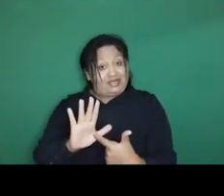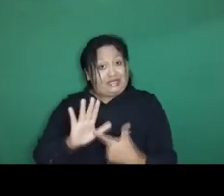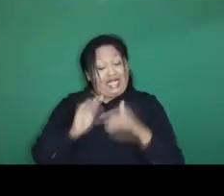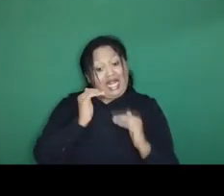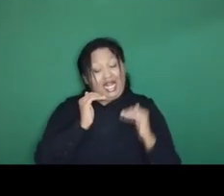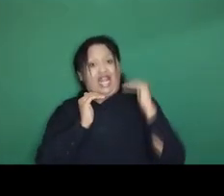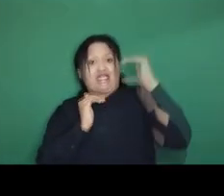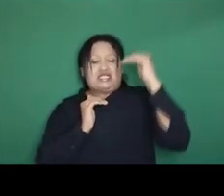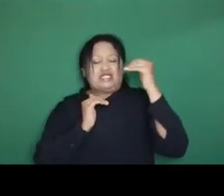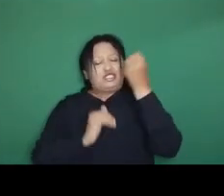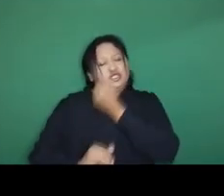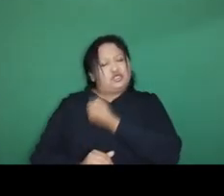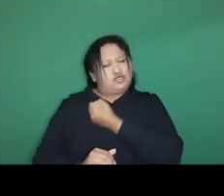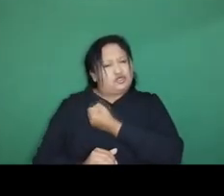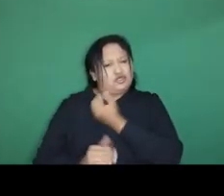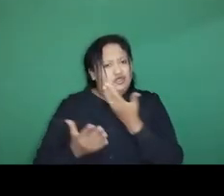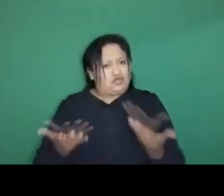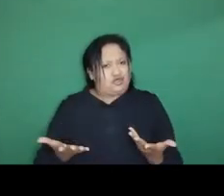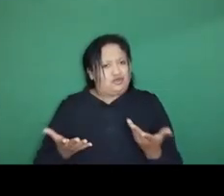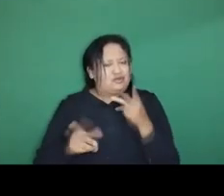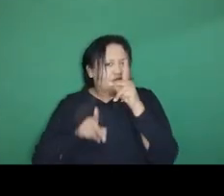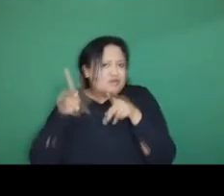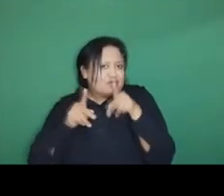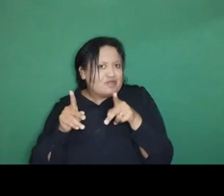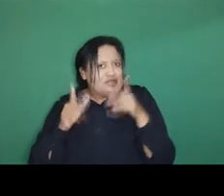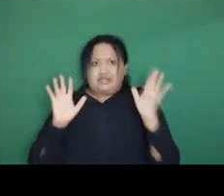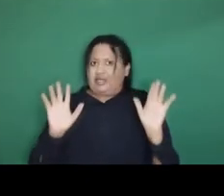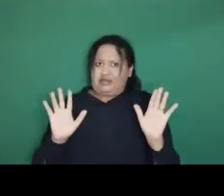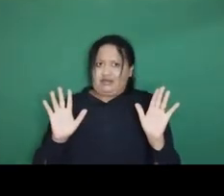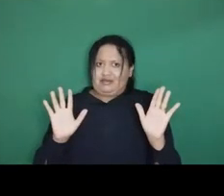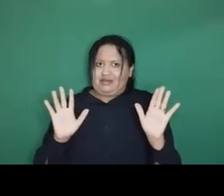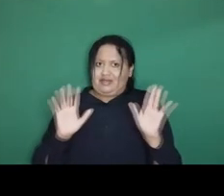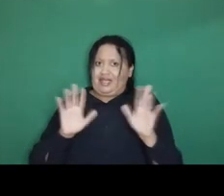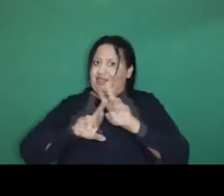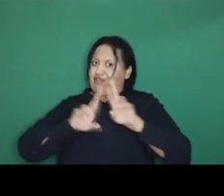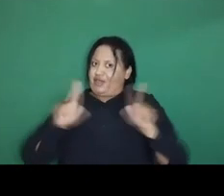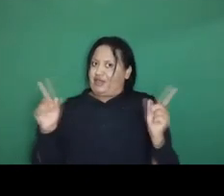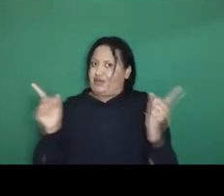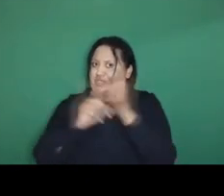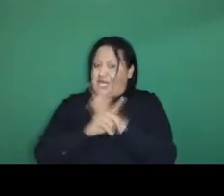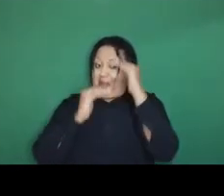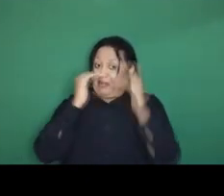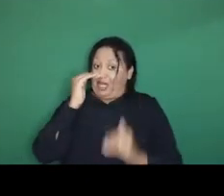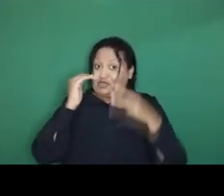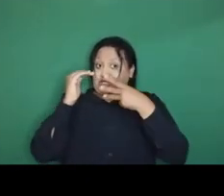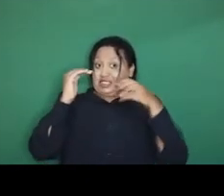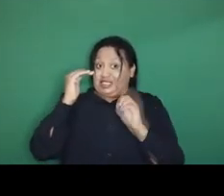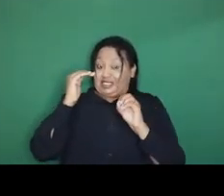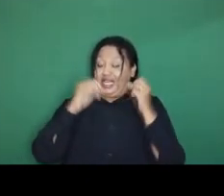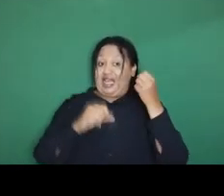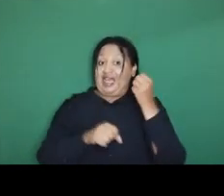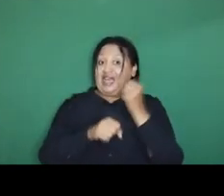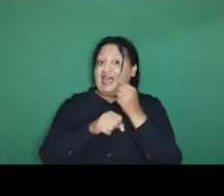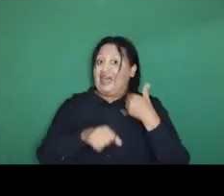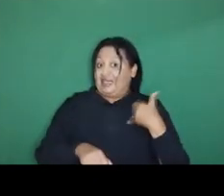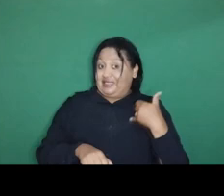elevação no número de indivíduos gente é exatamente o contrário né abaixo abaixo dos 30 anos a gente observa uma